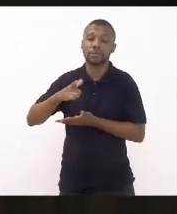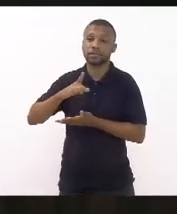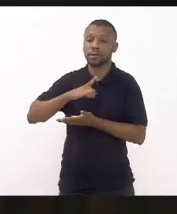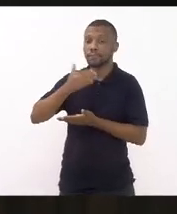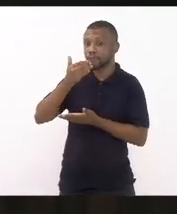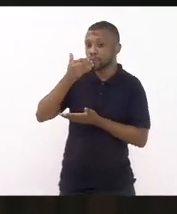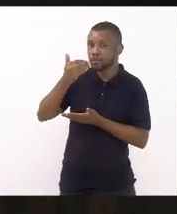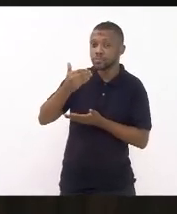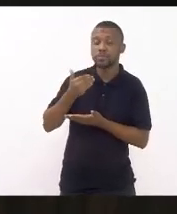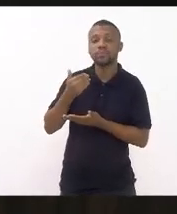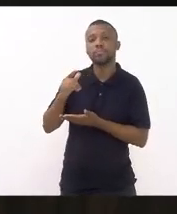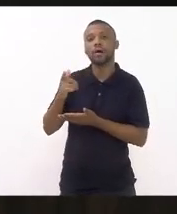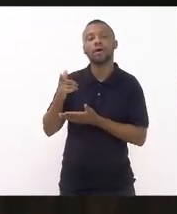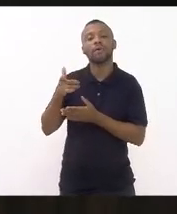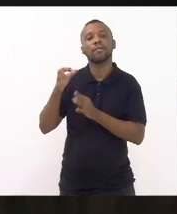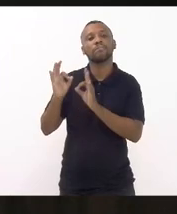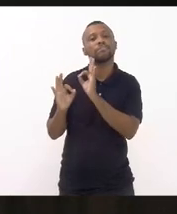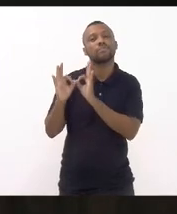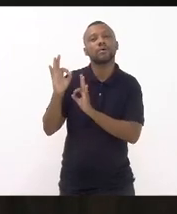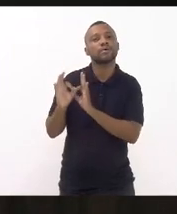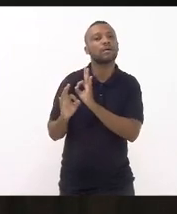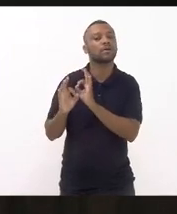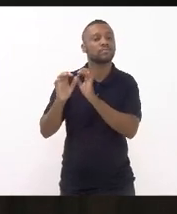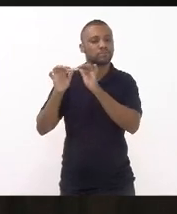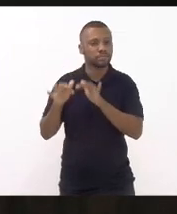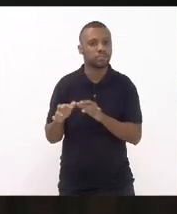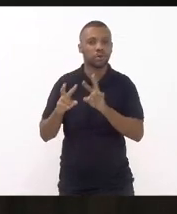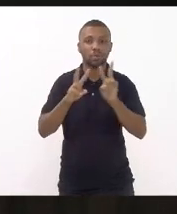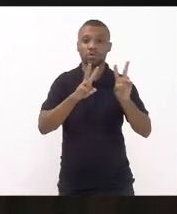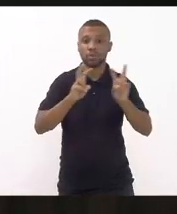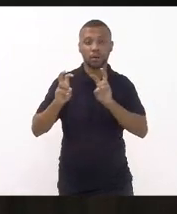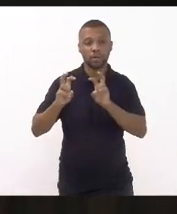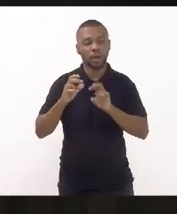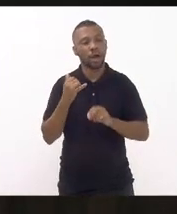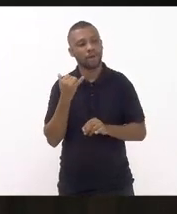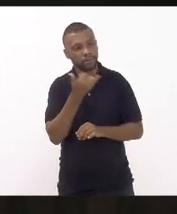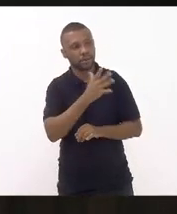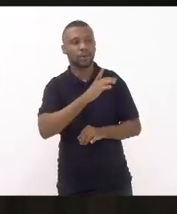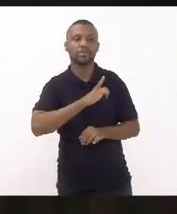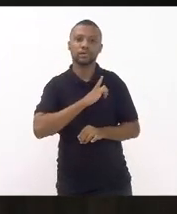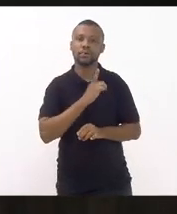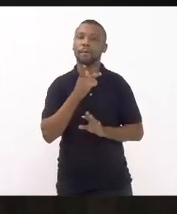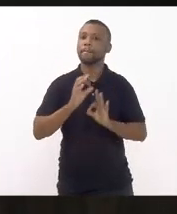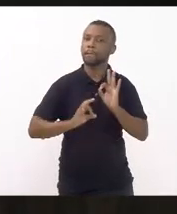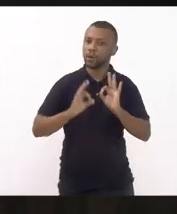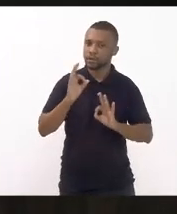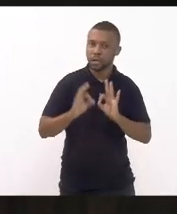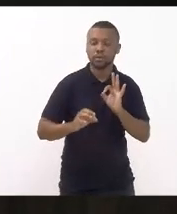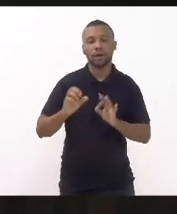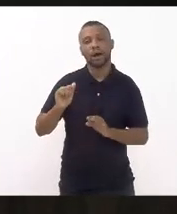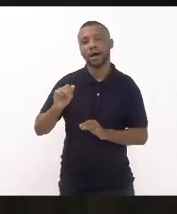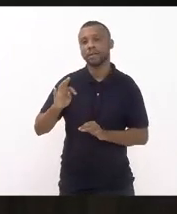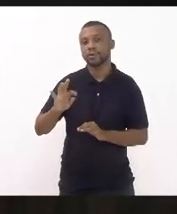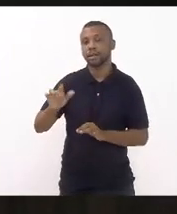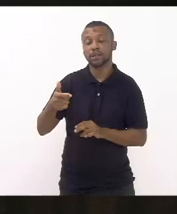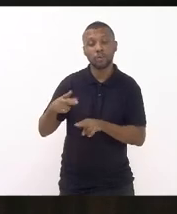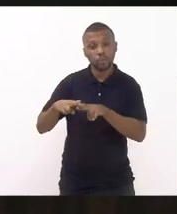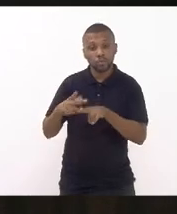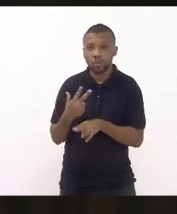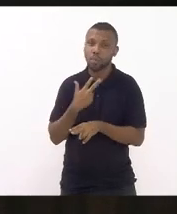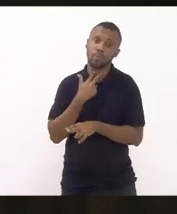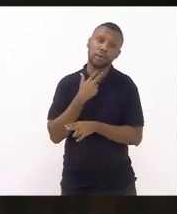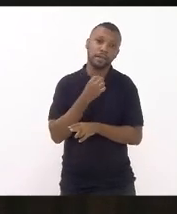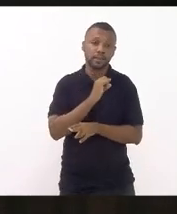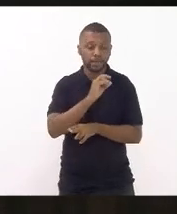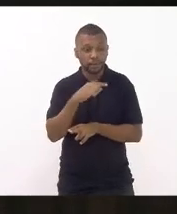pedido para fazer um projeto com relação a isso, eu informei que havia já o projeto do deputado Átila Nunes, e por isso eu não poderia. Se Vossa